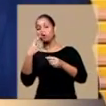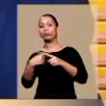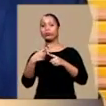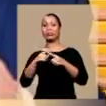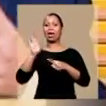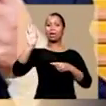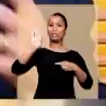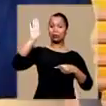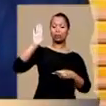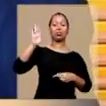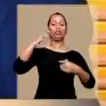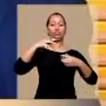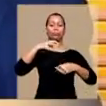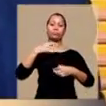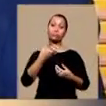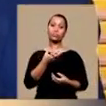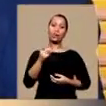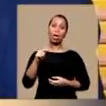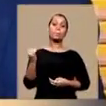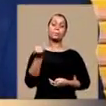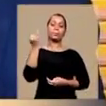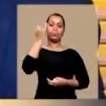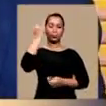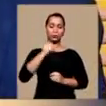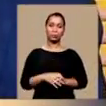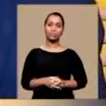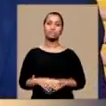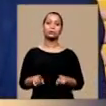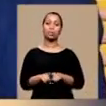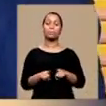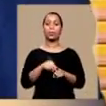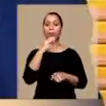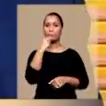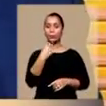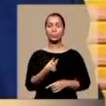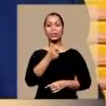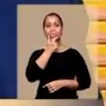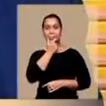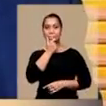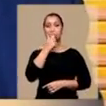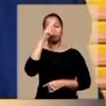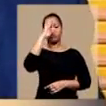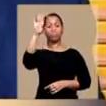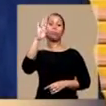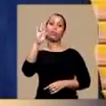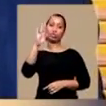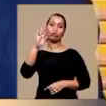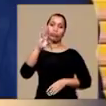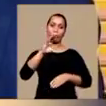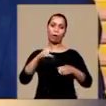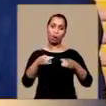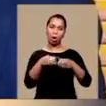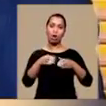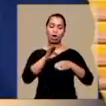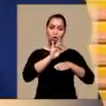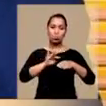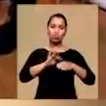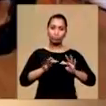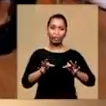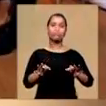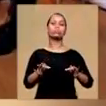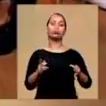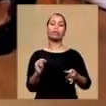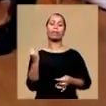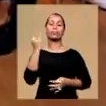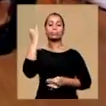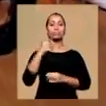essa liderança, essa área comportamental, é muito, muito importante. Além da língua inglesa, claro, né, principalmente para a área de tecnologia, que é